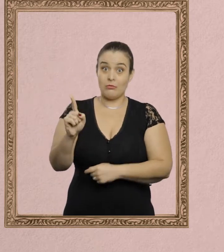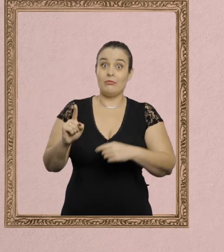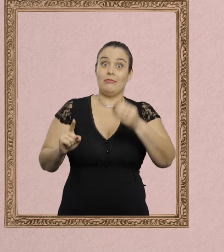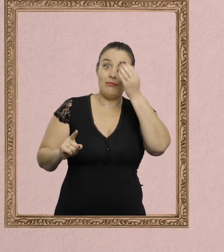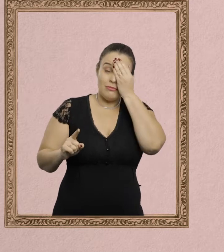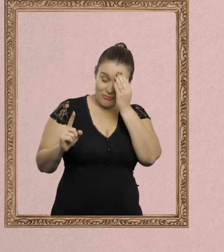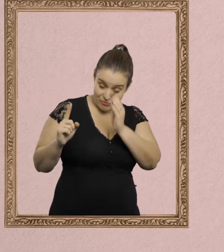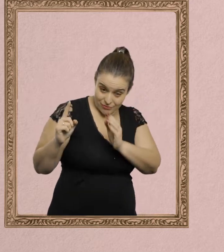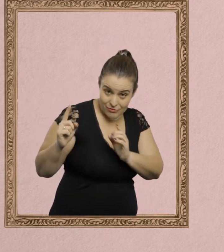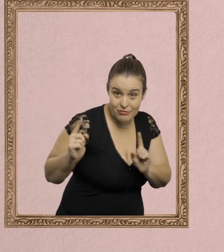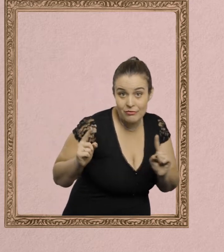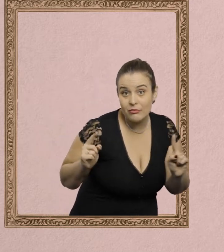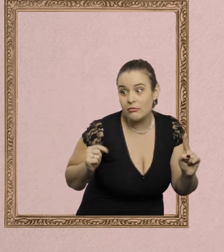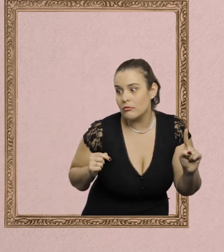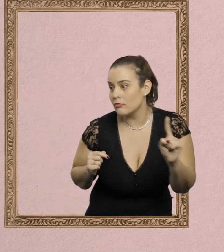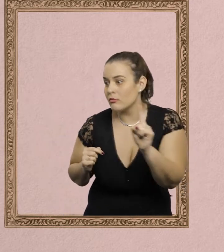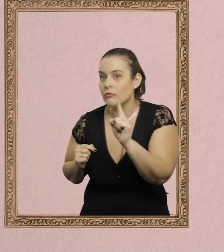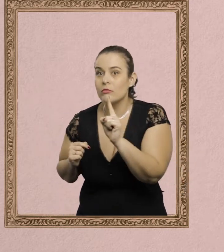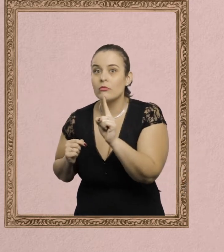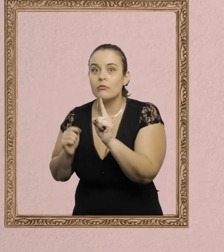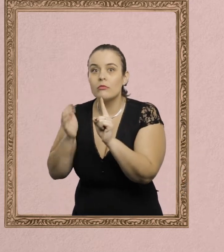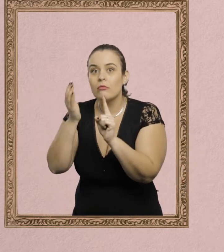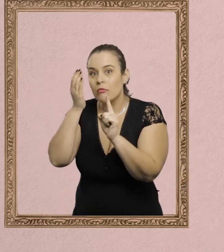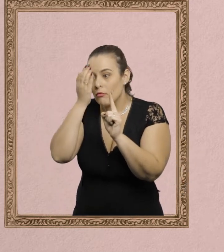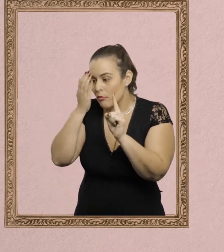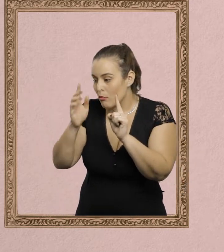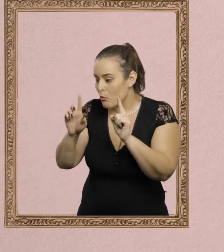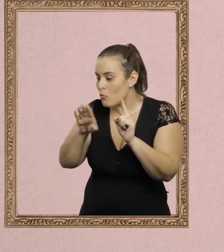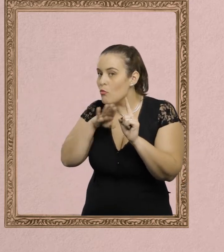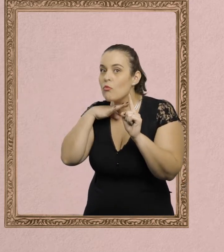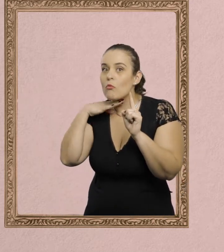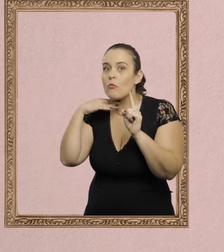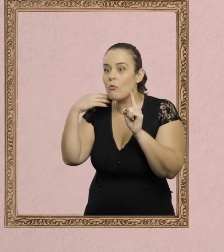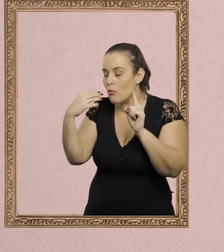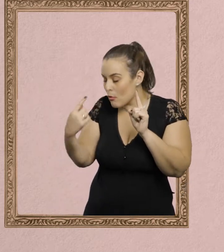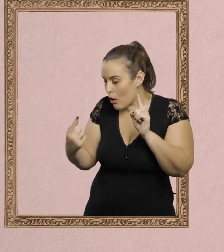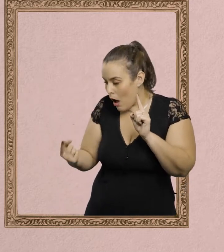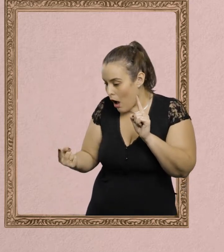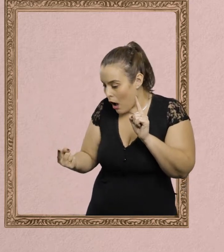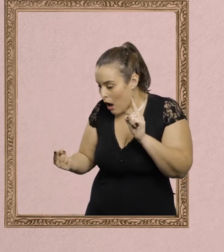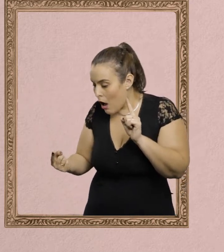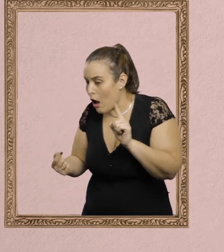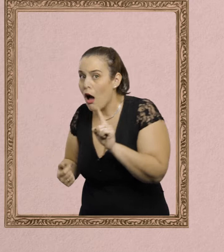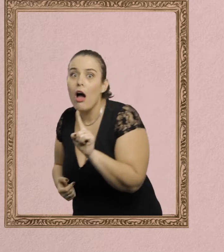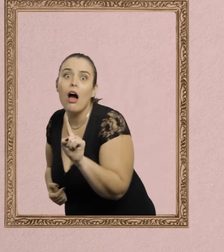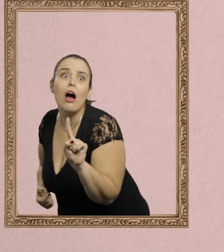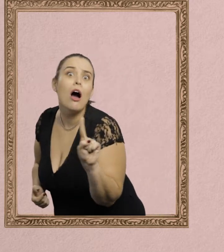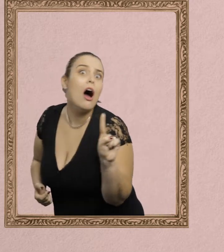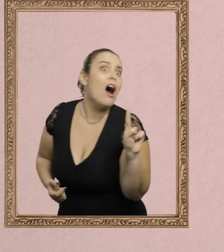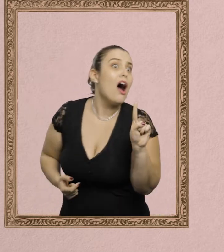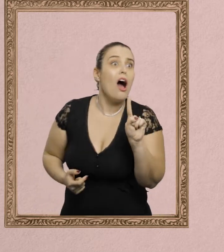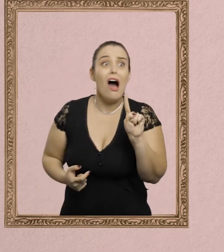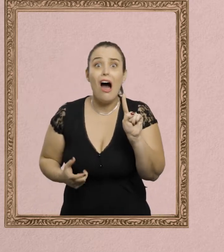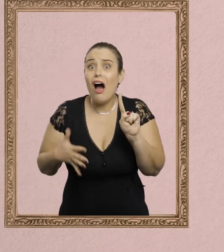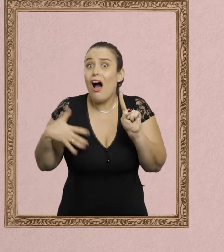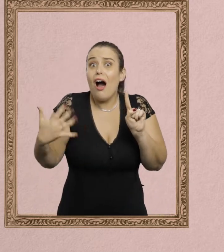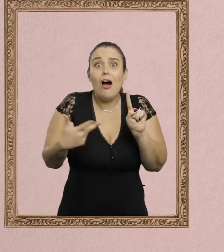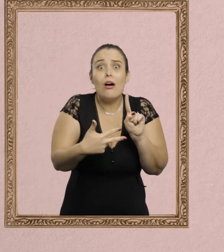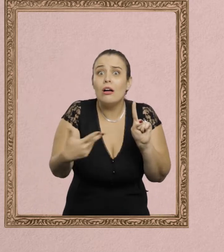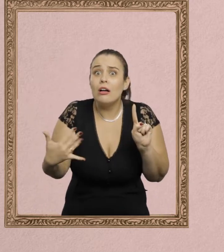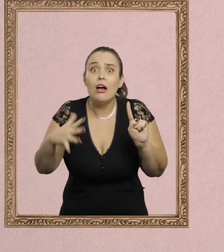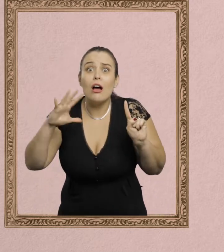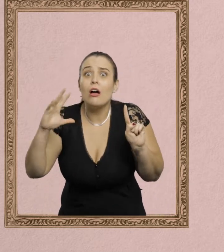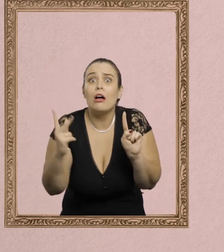Esse pirata entrou na cabine e encontrou o outro pirata morto. Ele saiu de lá dizendo que tinha uma